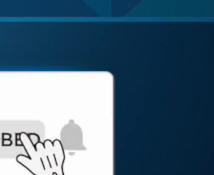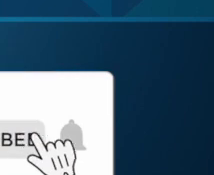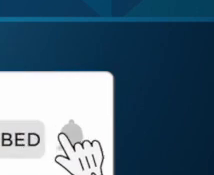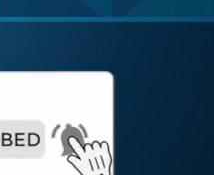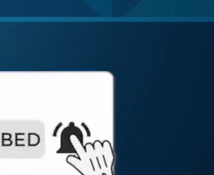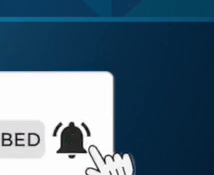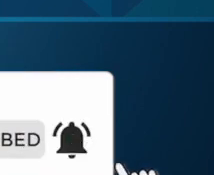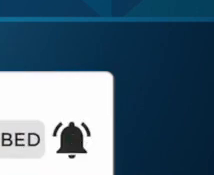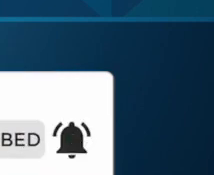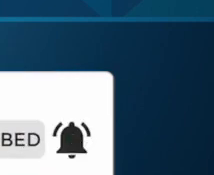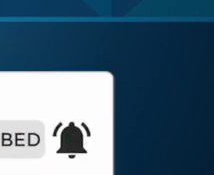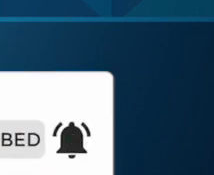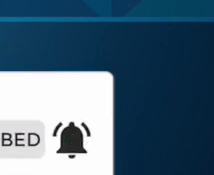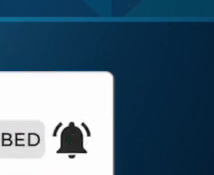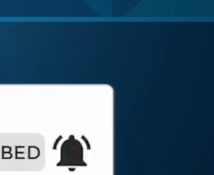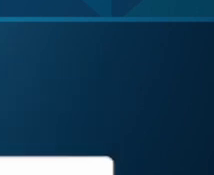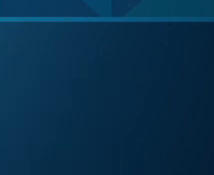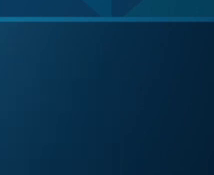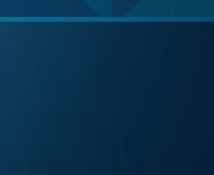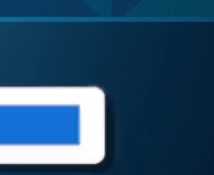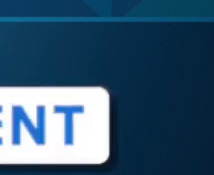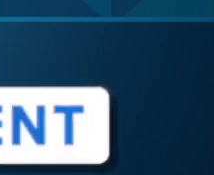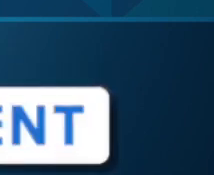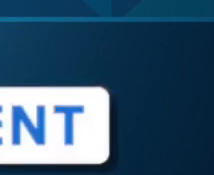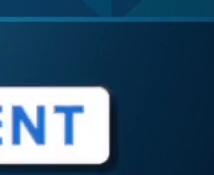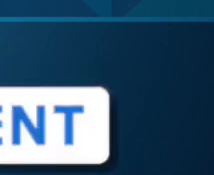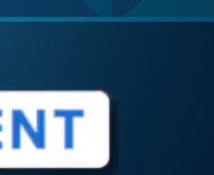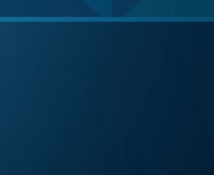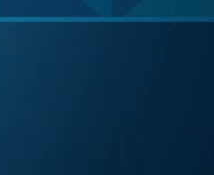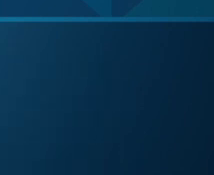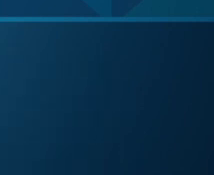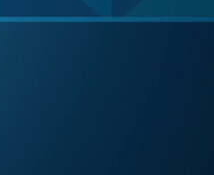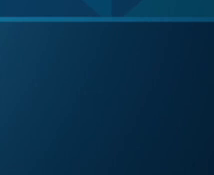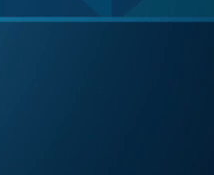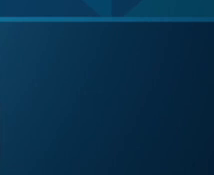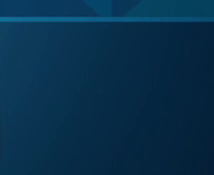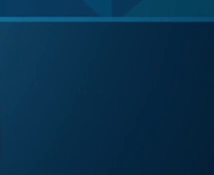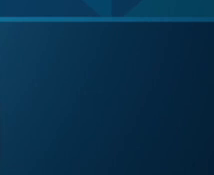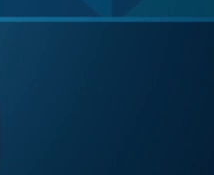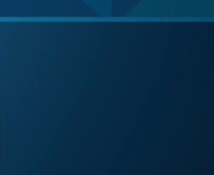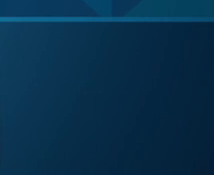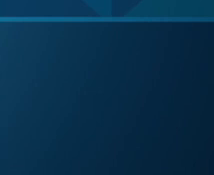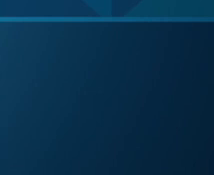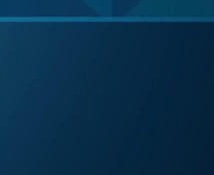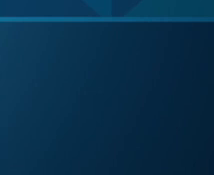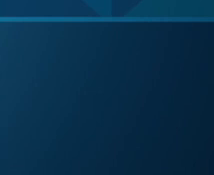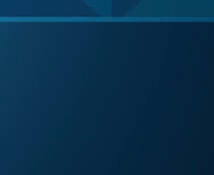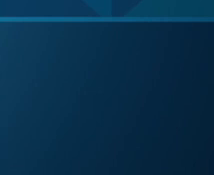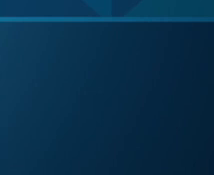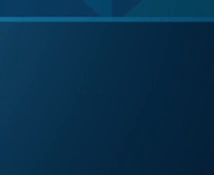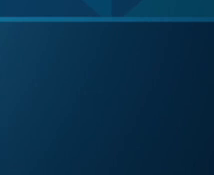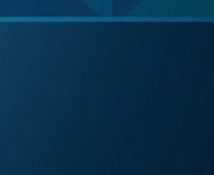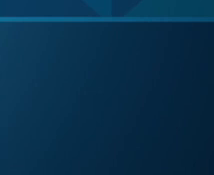RTTL, hanehan botão notificação. Fo comentário no fahetutan ba media social Siraceluk.